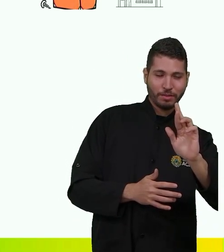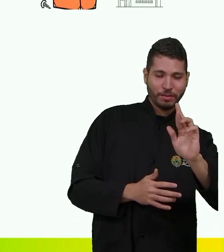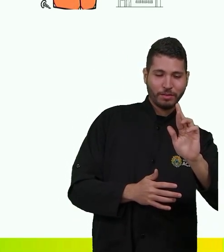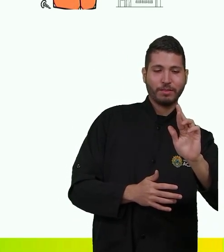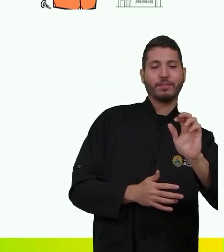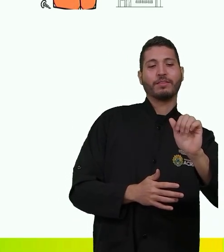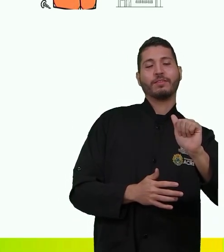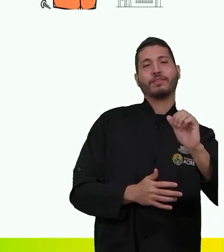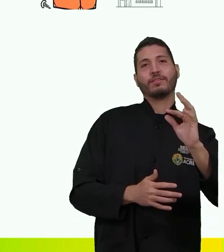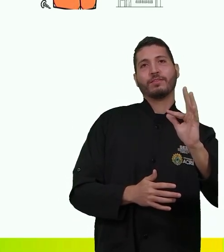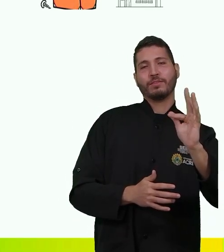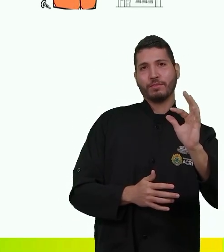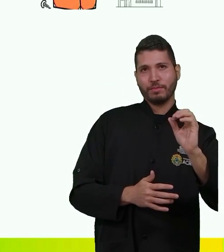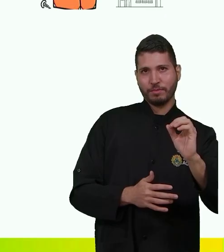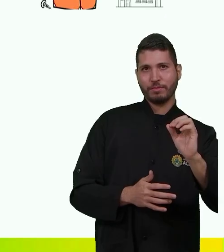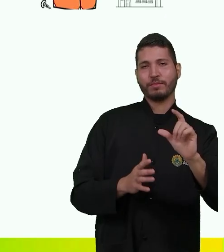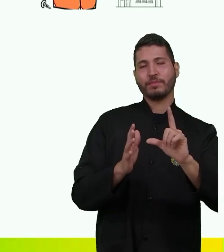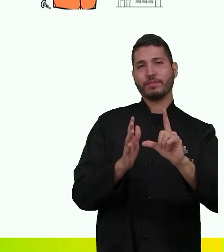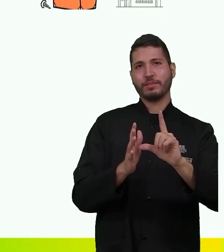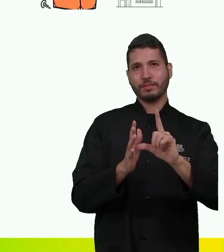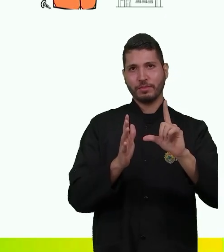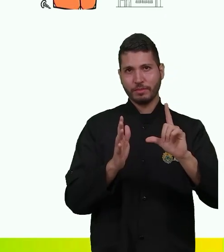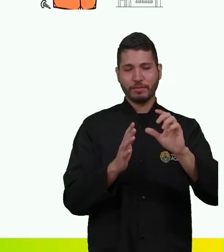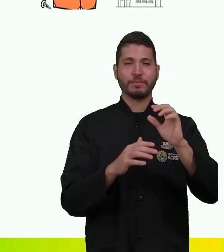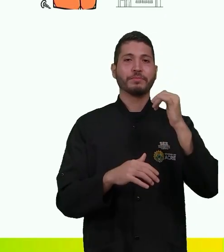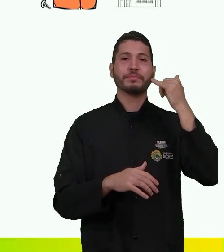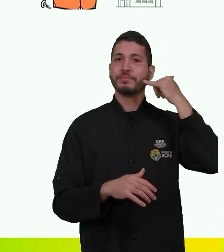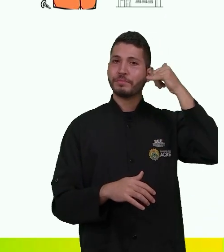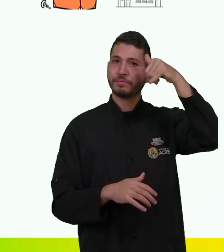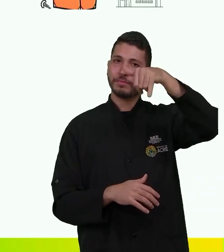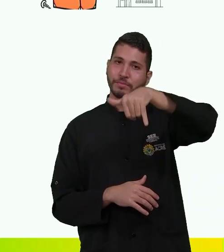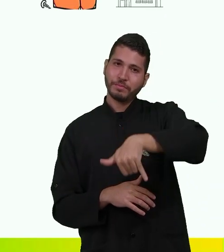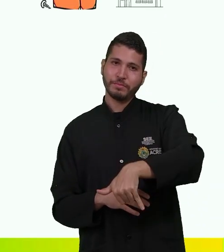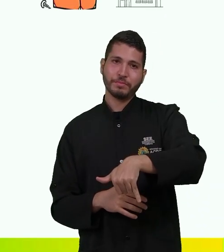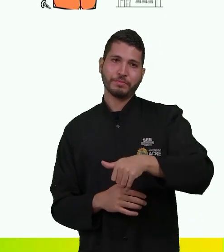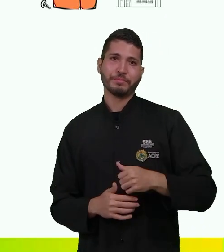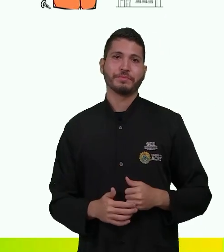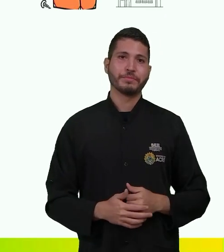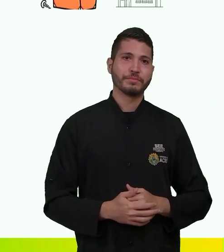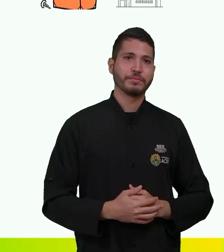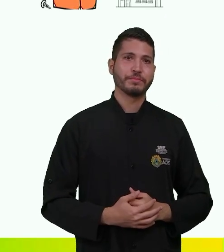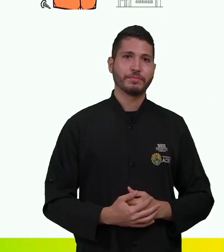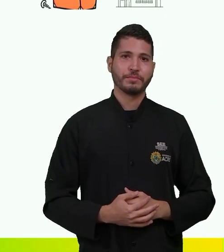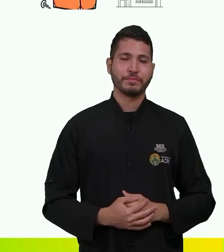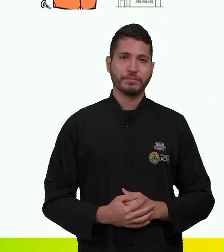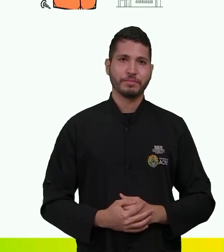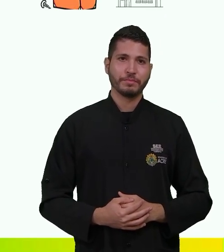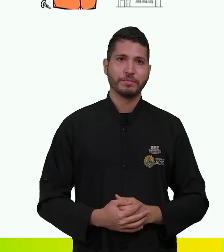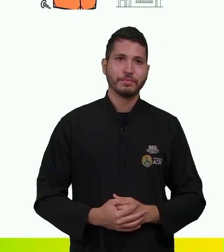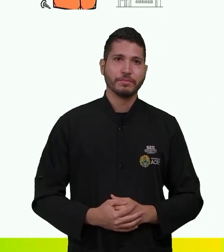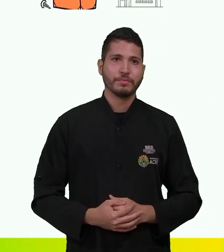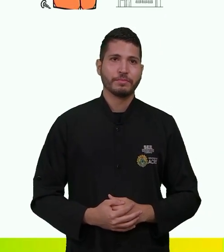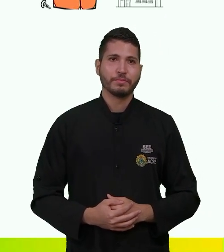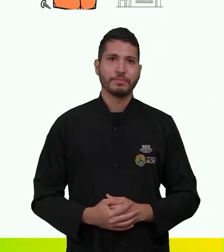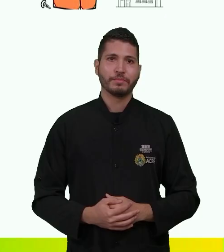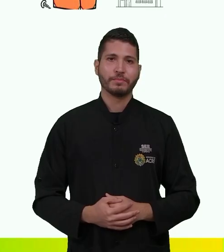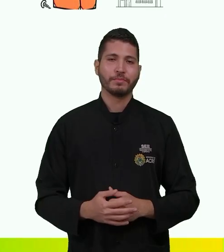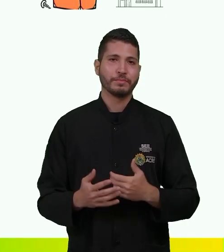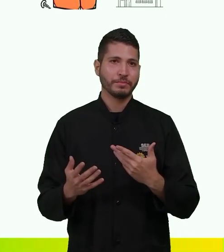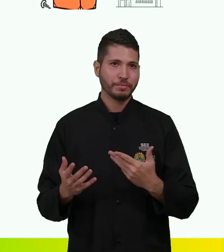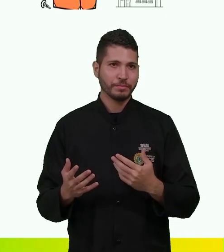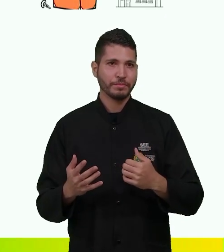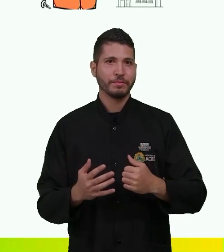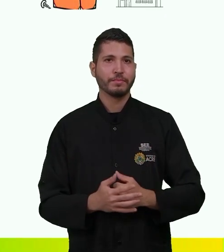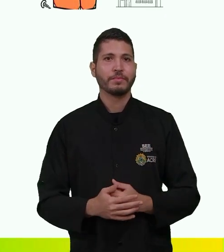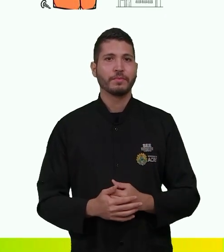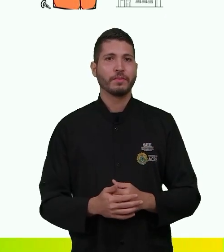Outras invenções da época, o automóvel e o avião revolucionaram os meios de transporte, impulsionados